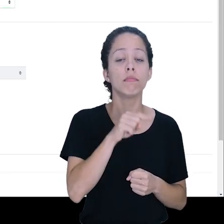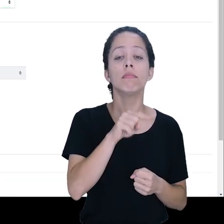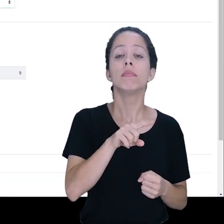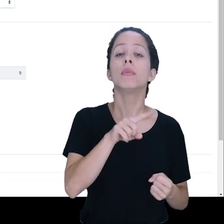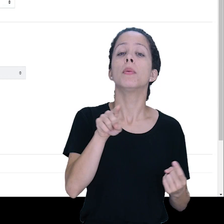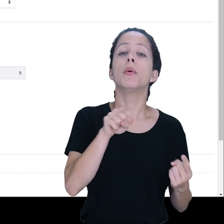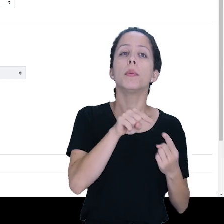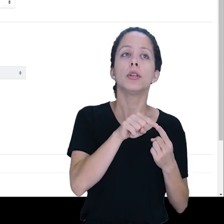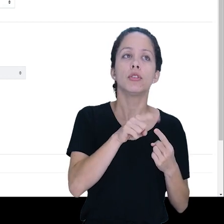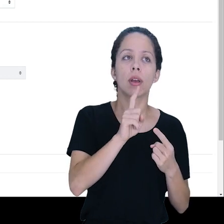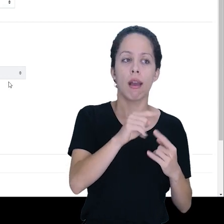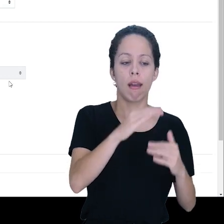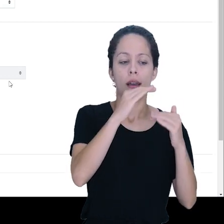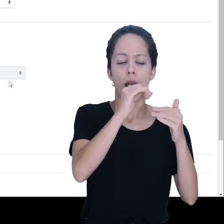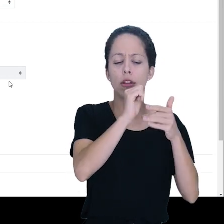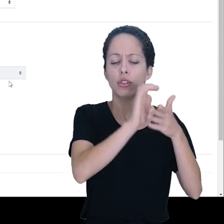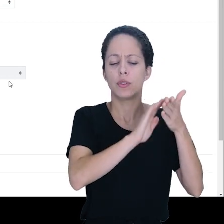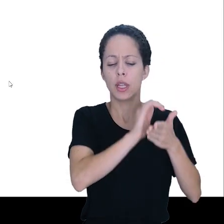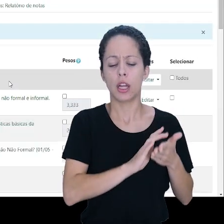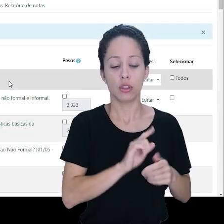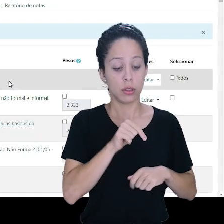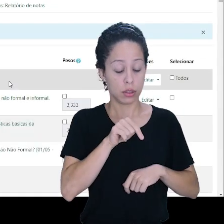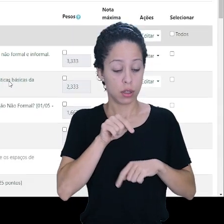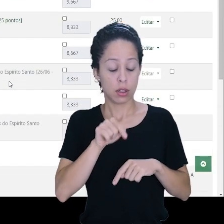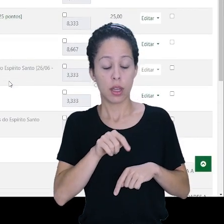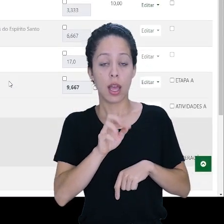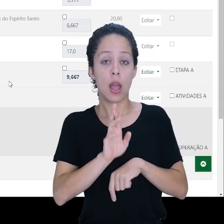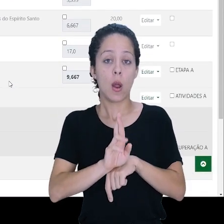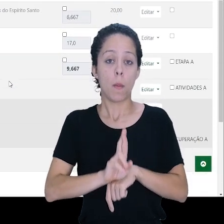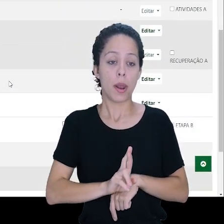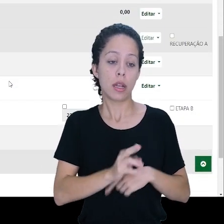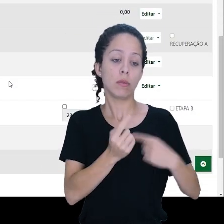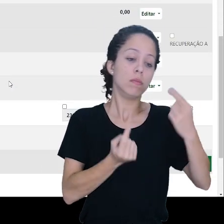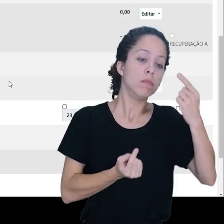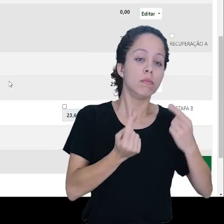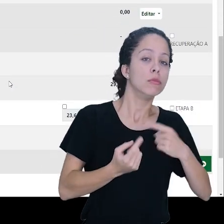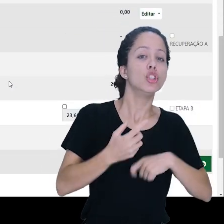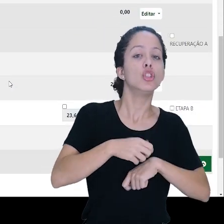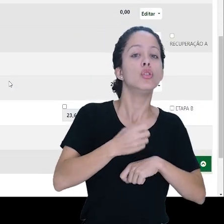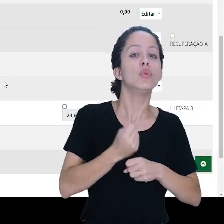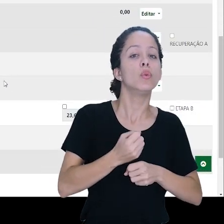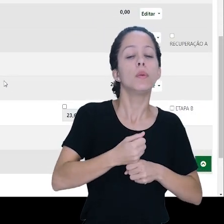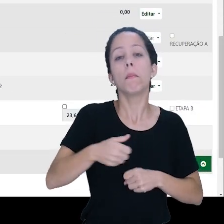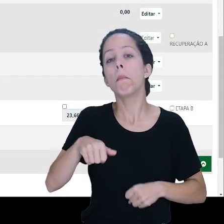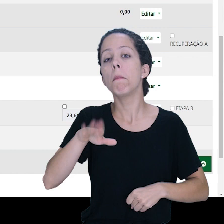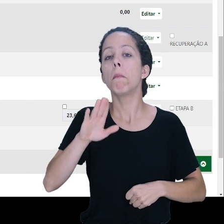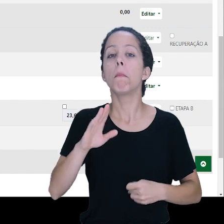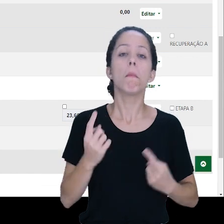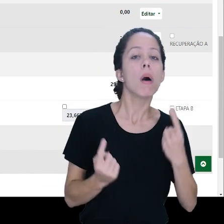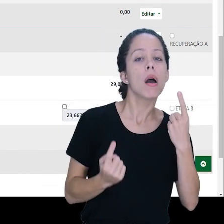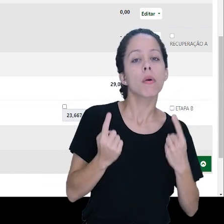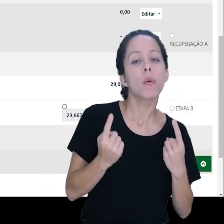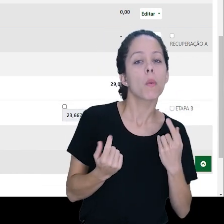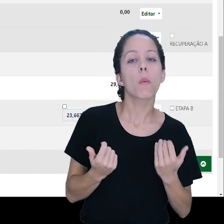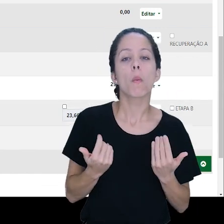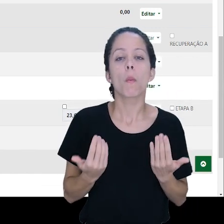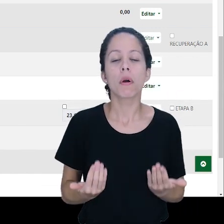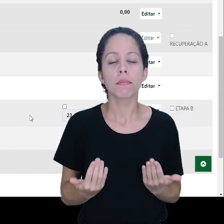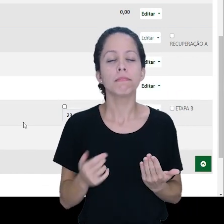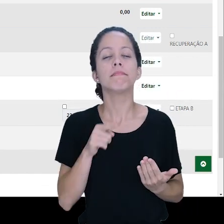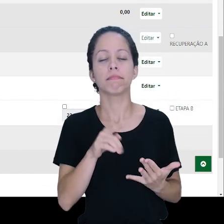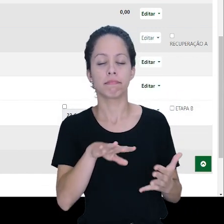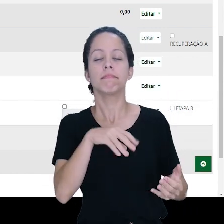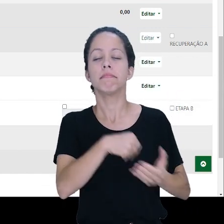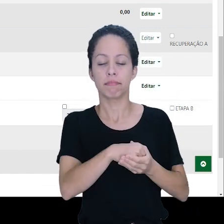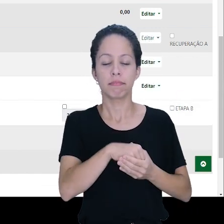então etapa B 71 pontos ok né E ela